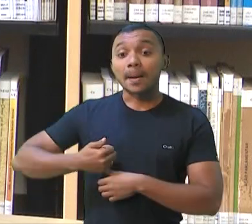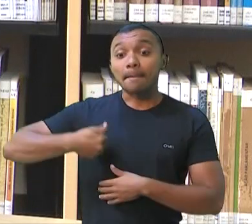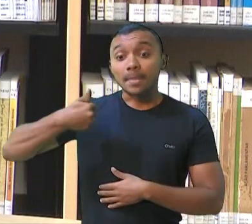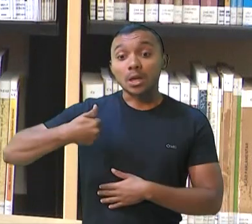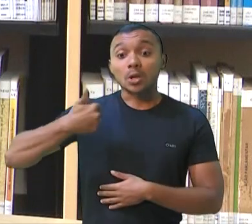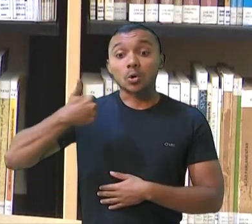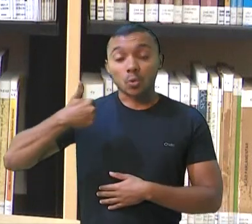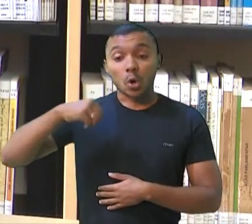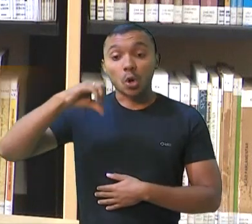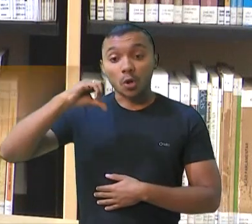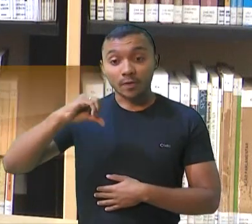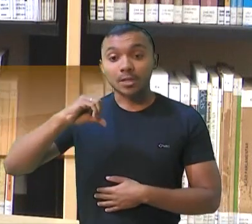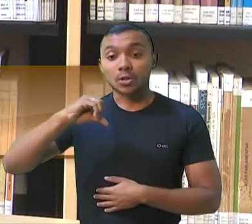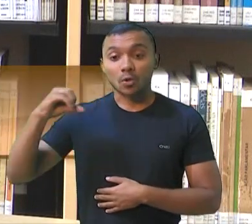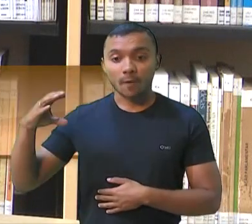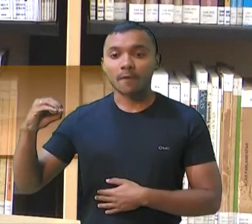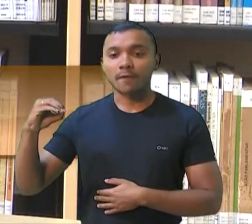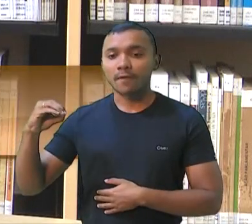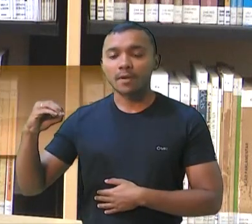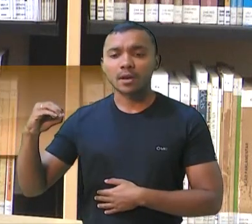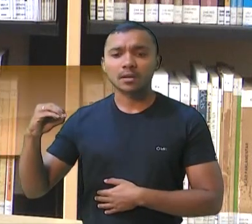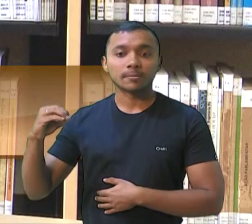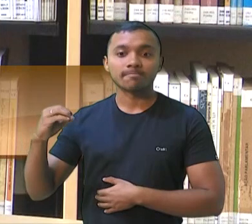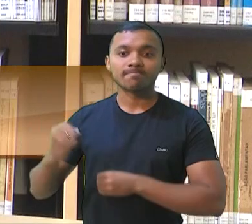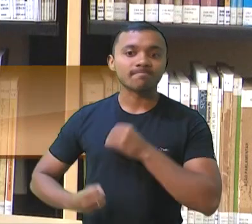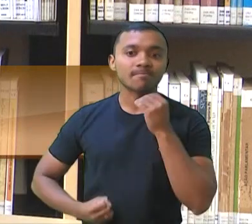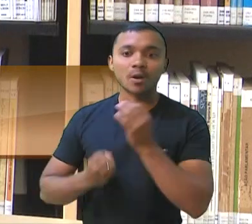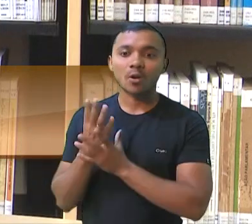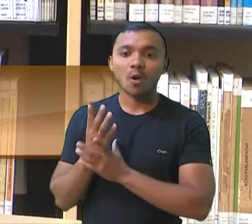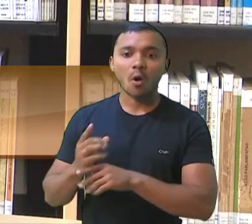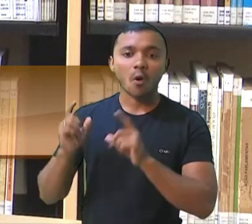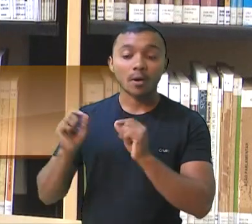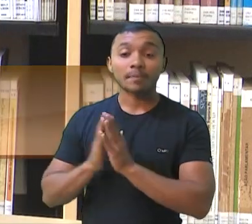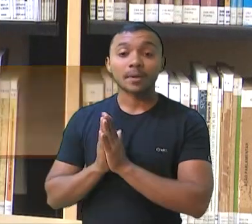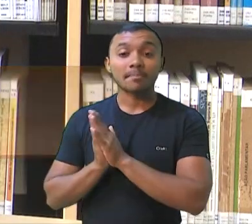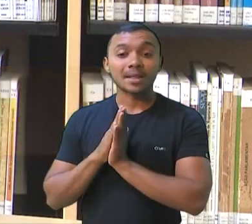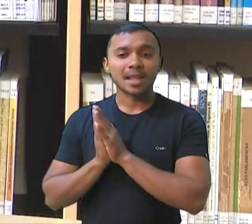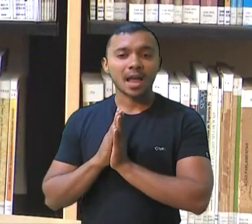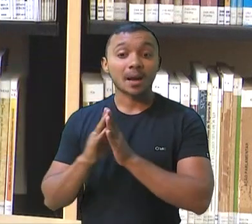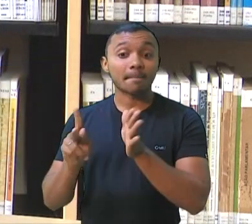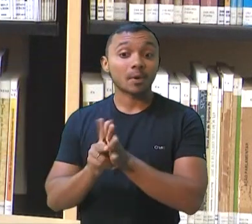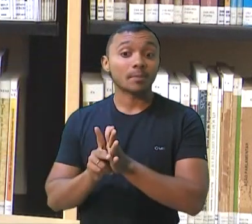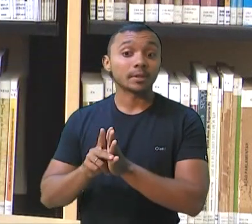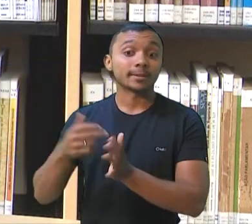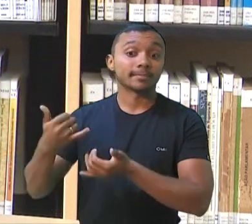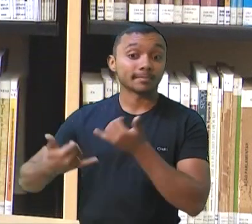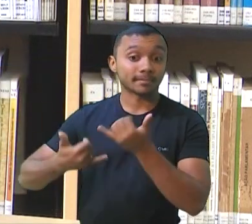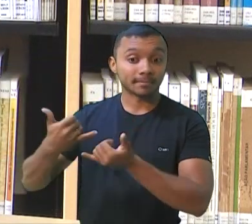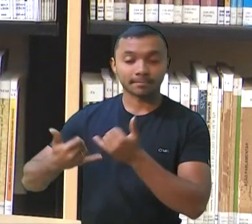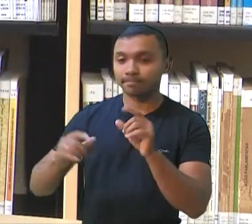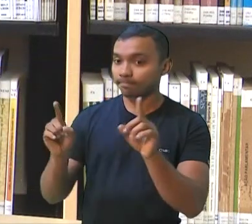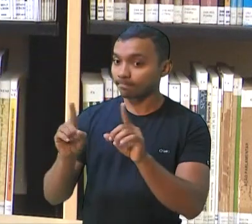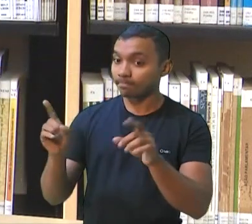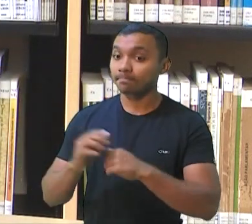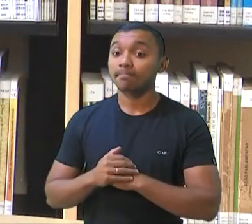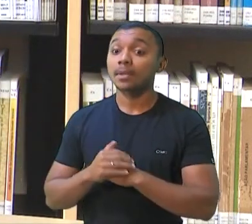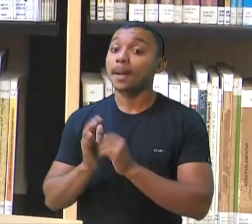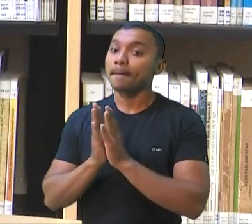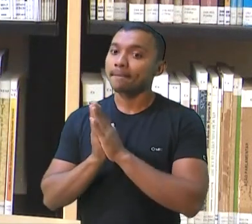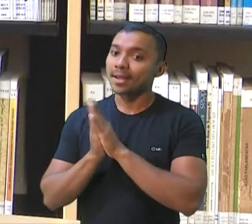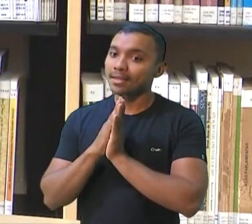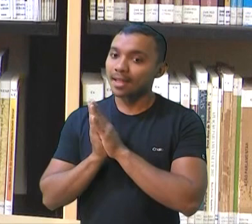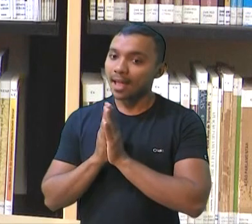aconteceu uma indústria de action figures. O que são action figures? Não são bonecos para crianças. São bonecos feitos em